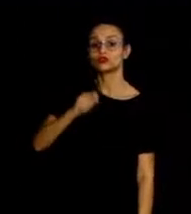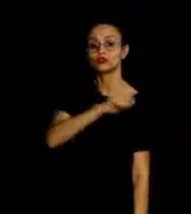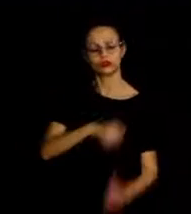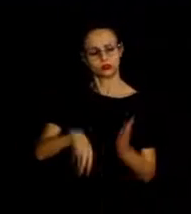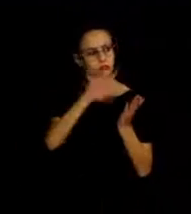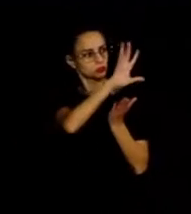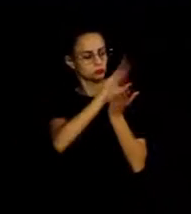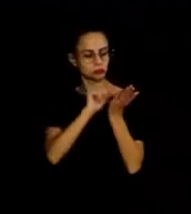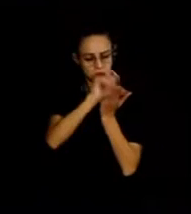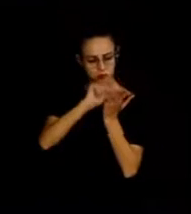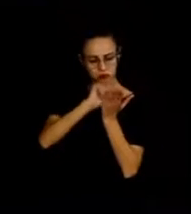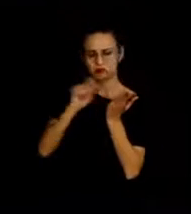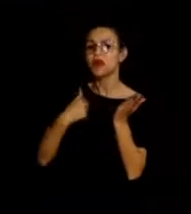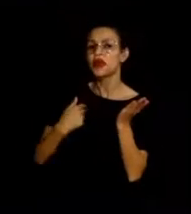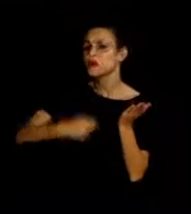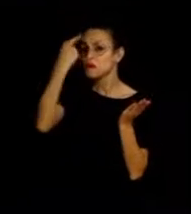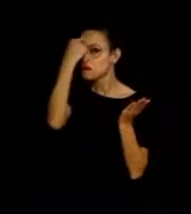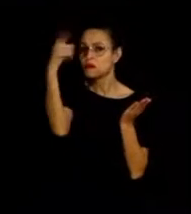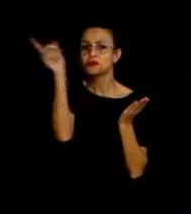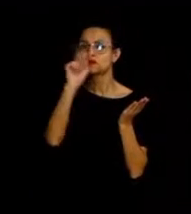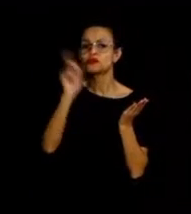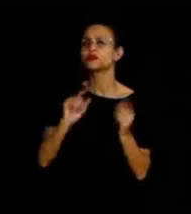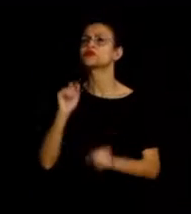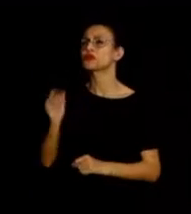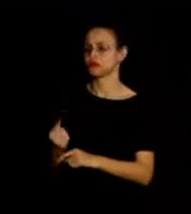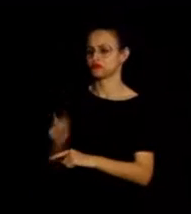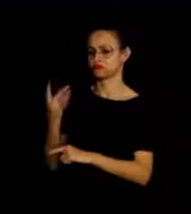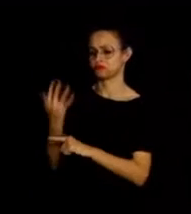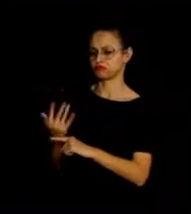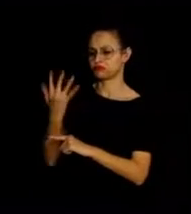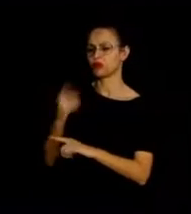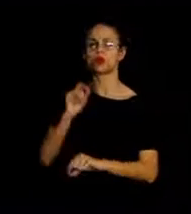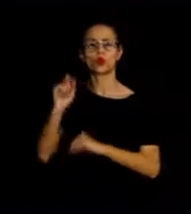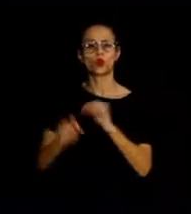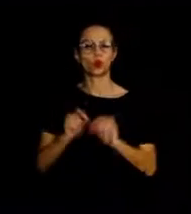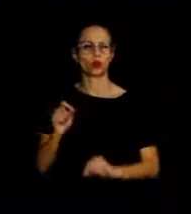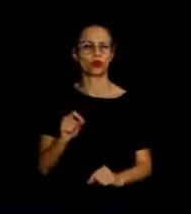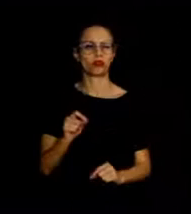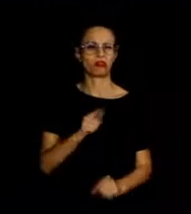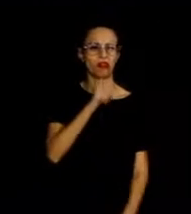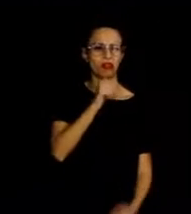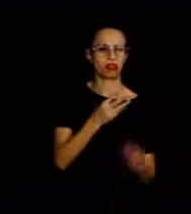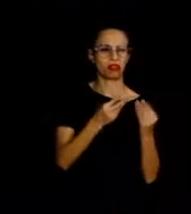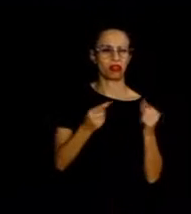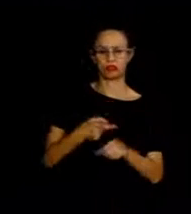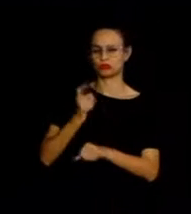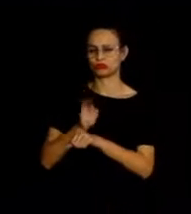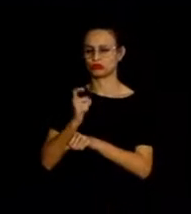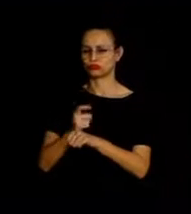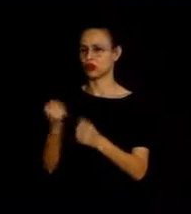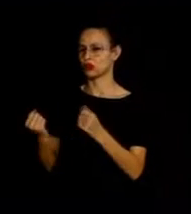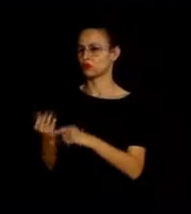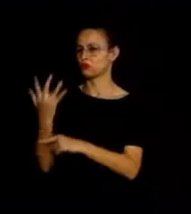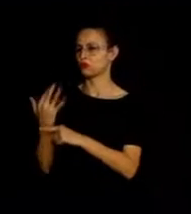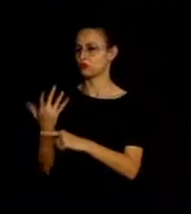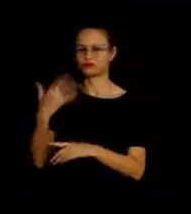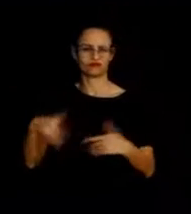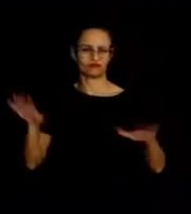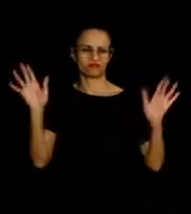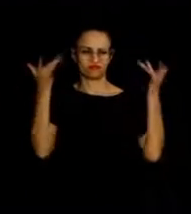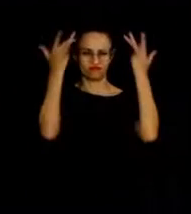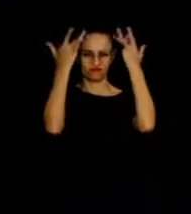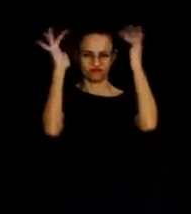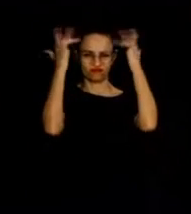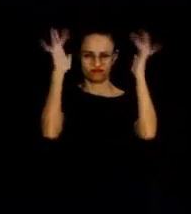já notou eu mal sabia o que era ebulição nós sabe o que era estado líquido sólido gasoso enfrentou tentando